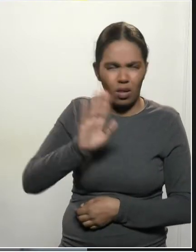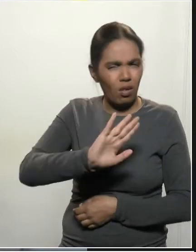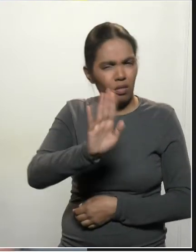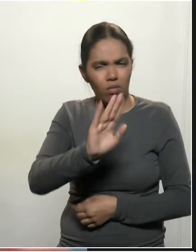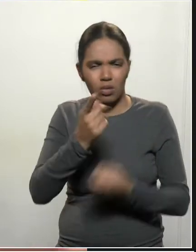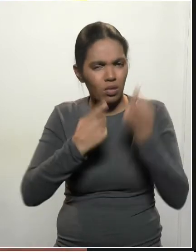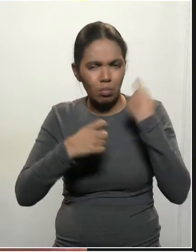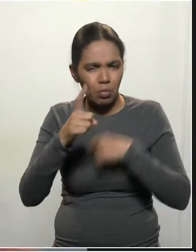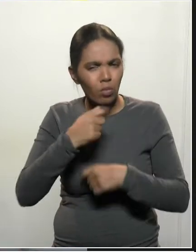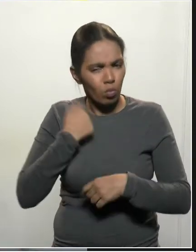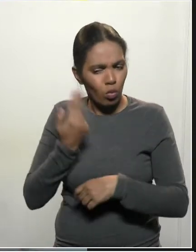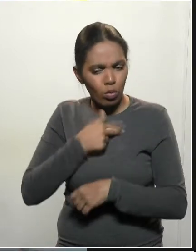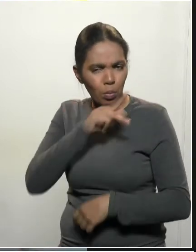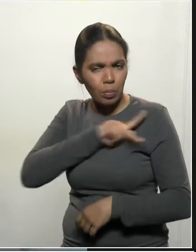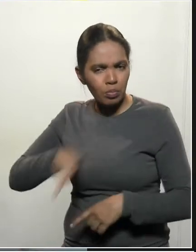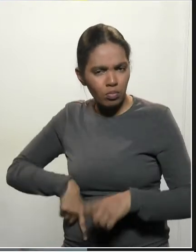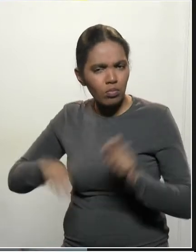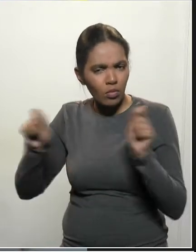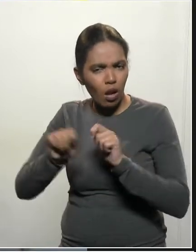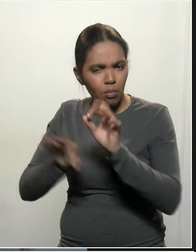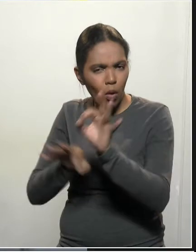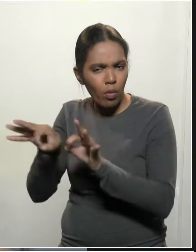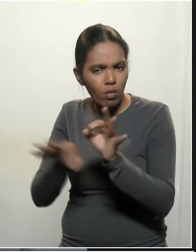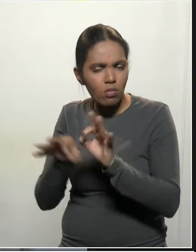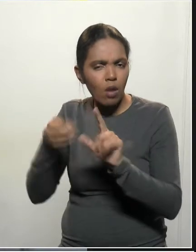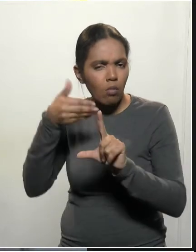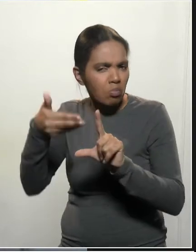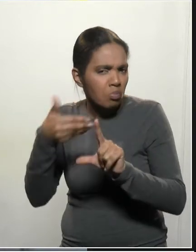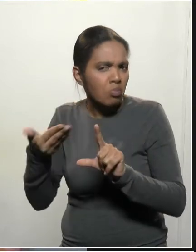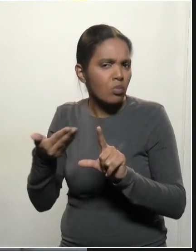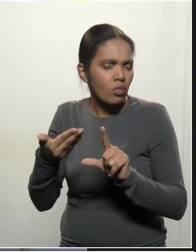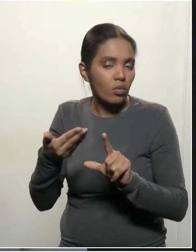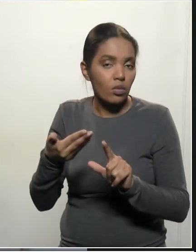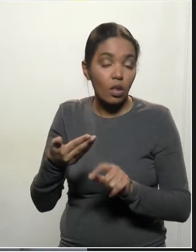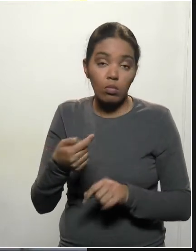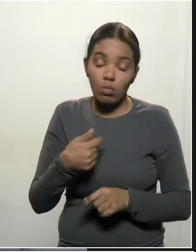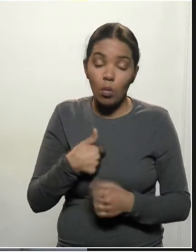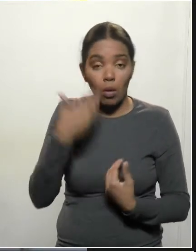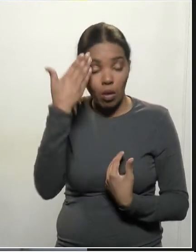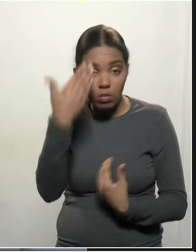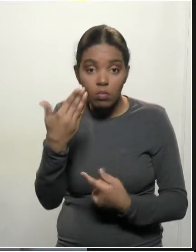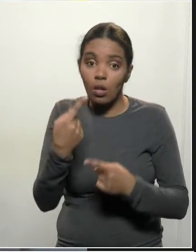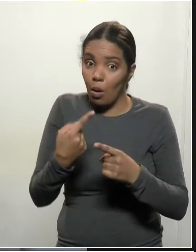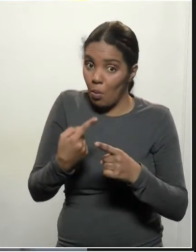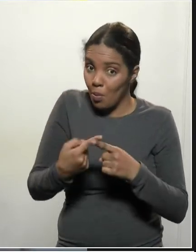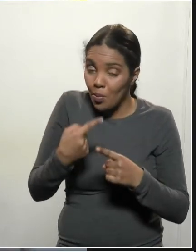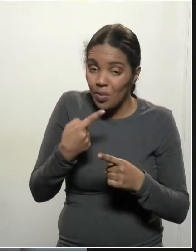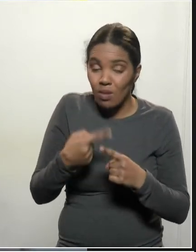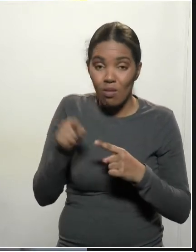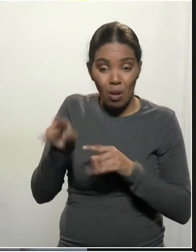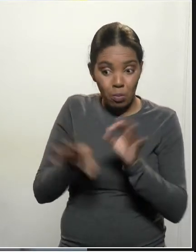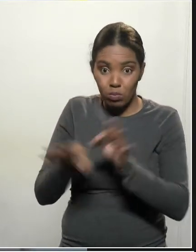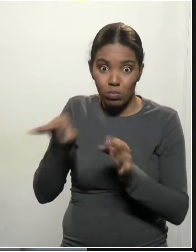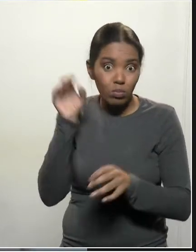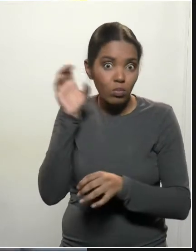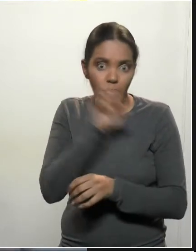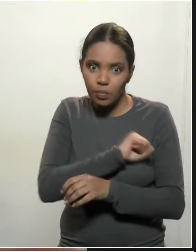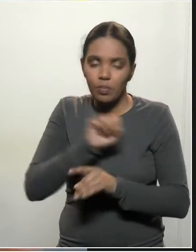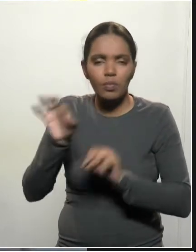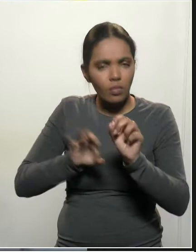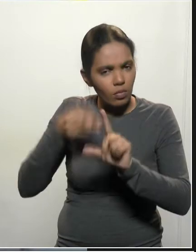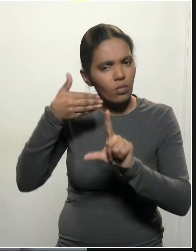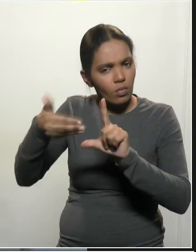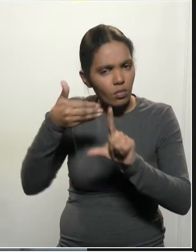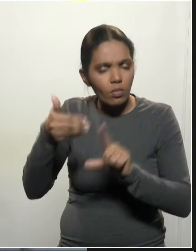presidente um bate-papo, né? E aí, então, tudo isso se organizou. Então, eu quero apenas fazer esse registro, presidente, que o Zé Maria, nosso querido Zé Maria, que